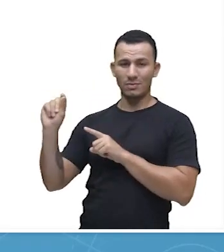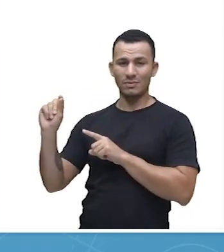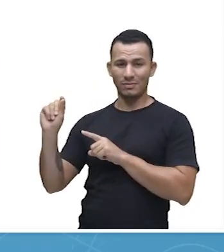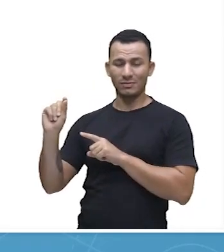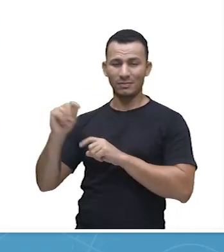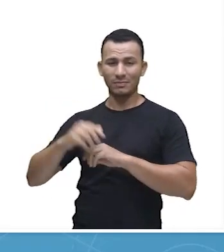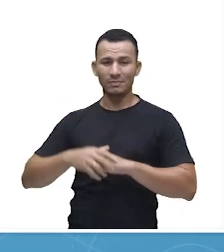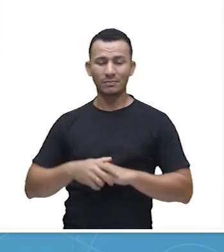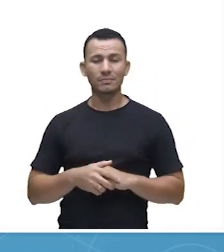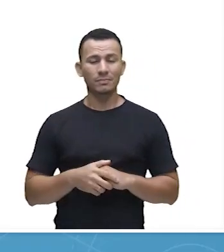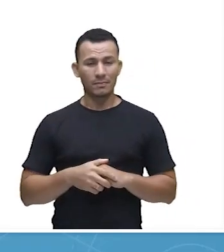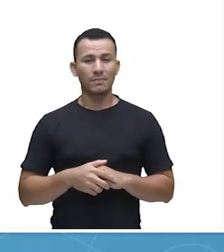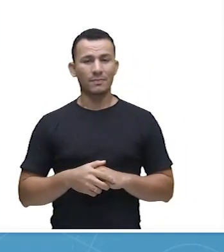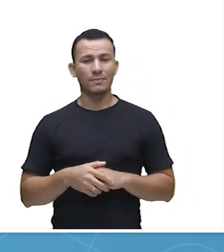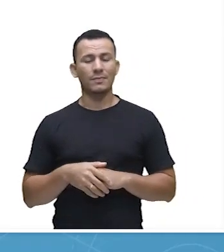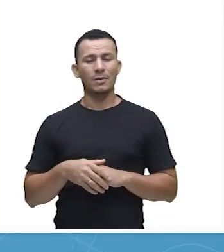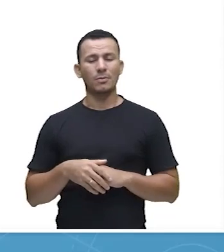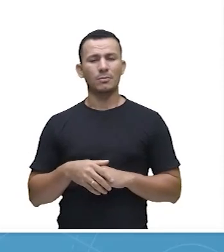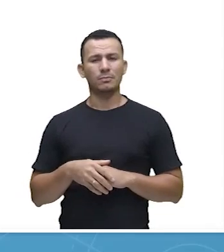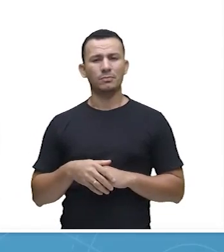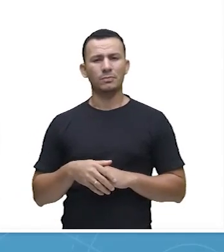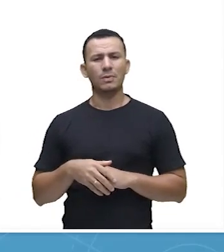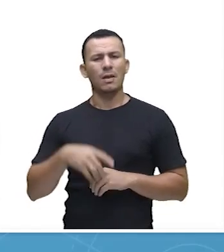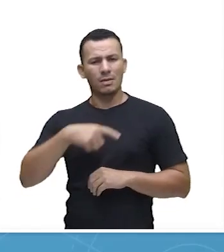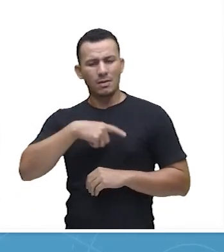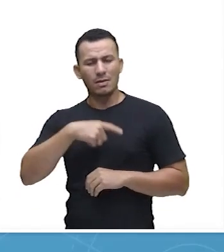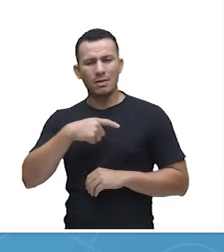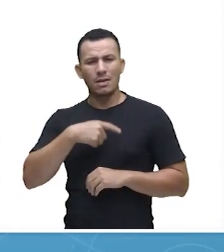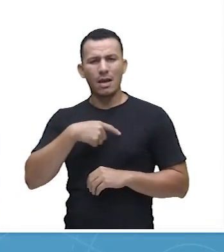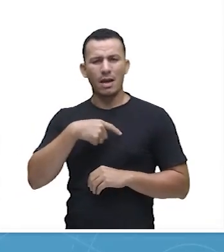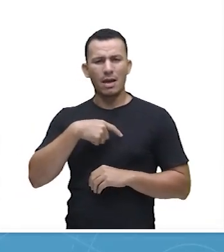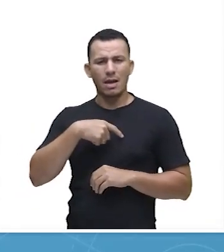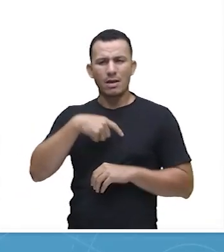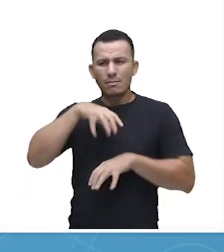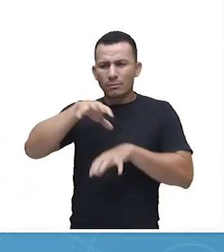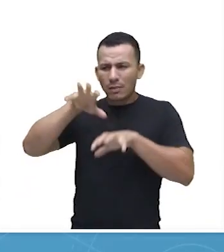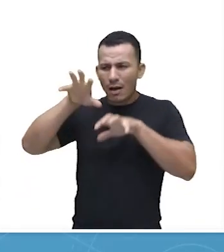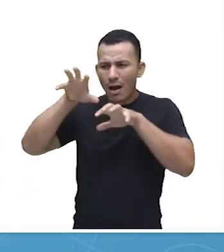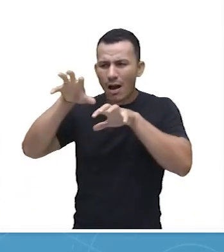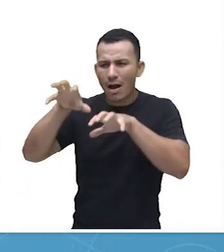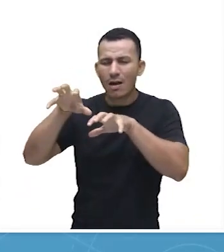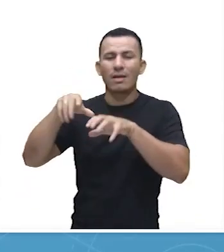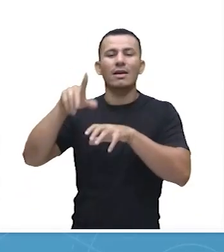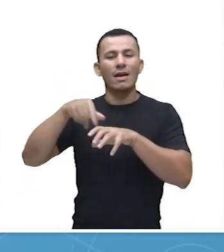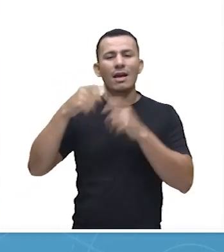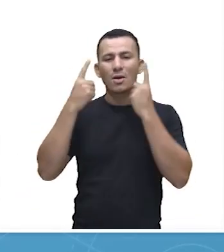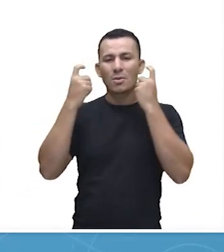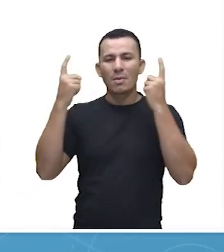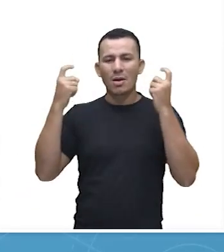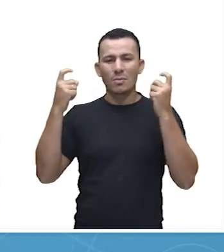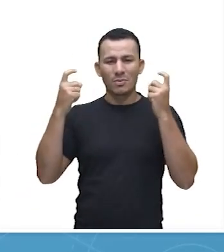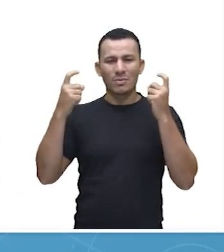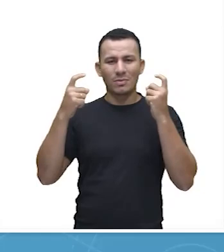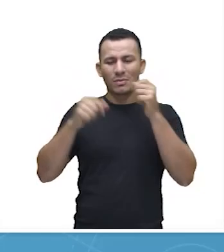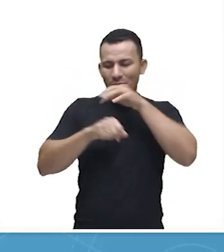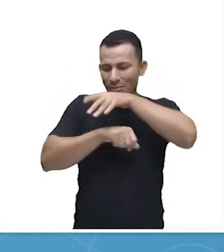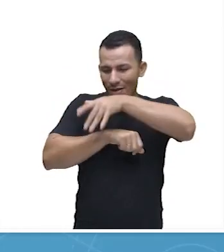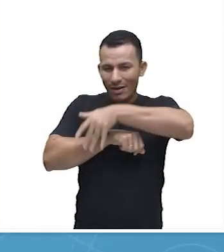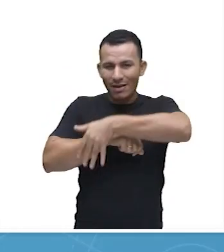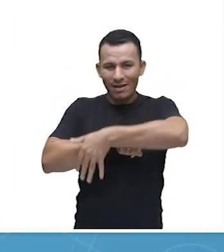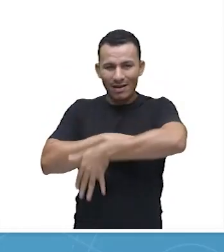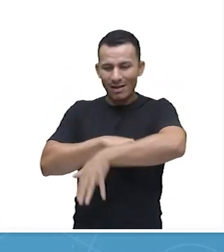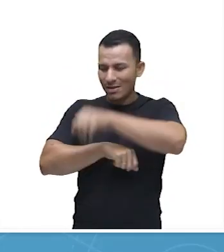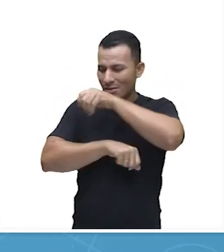essa presença de um monstro vingativo que está ali fazendo barulho, né? Essa questão aí